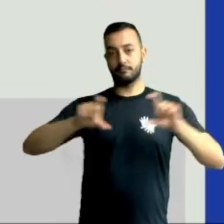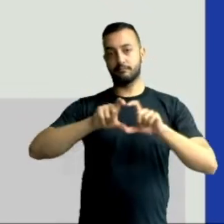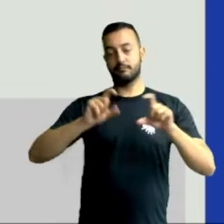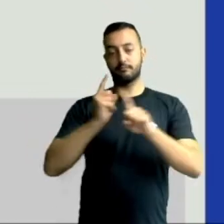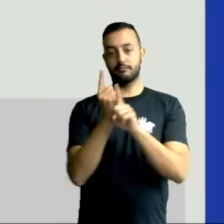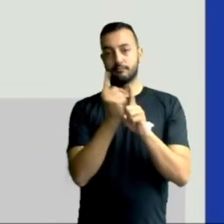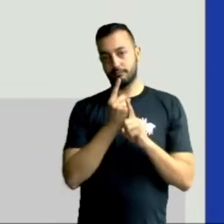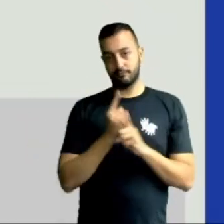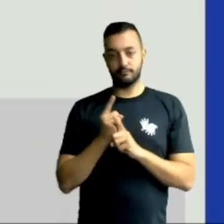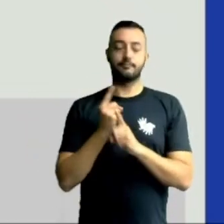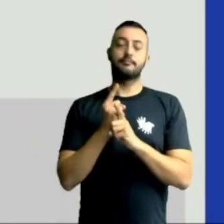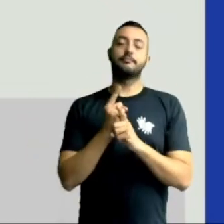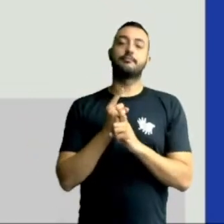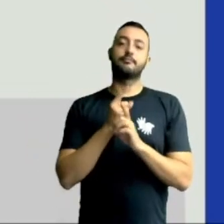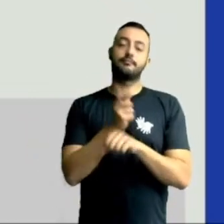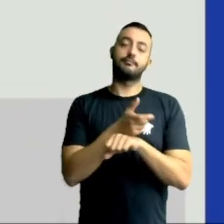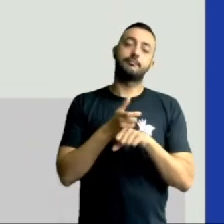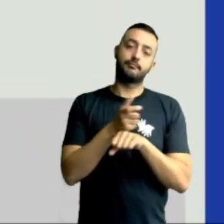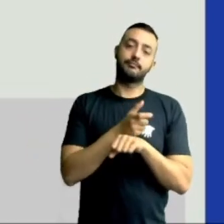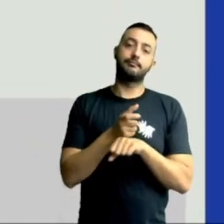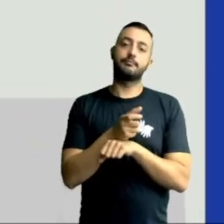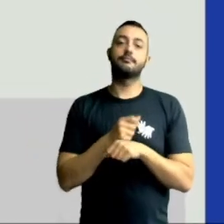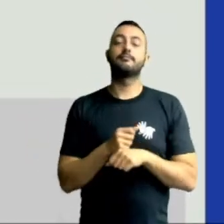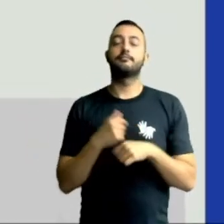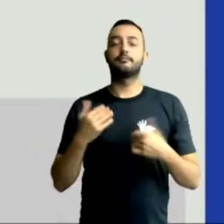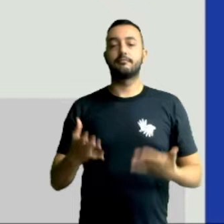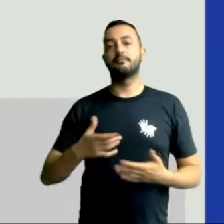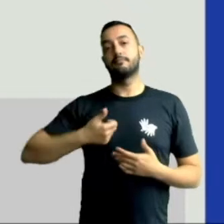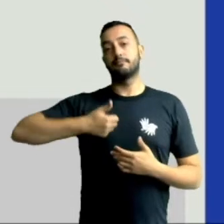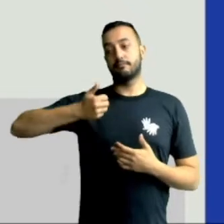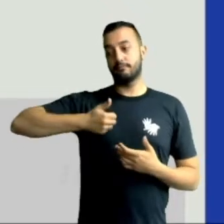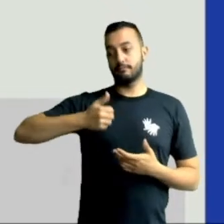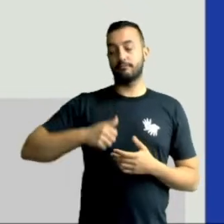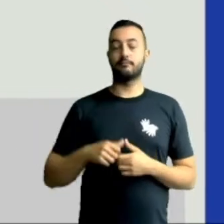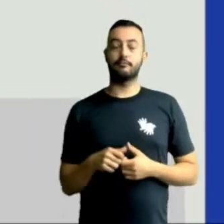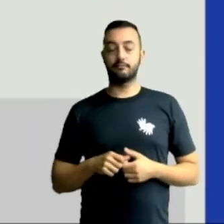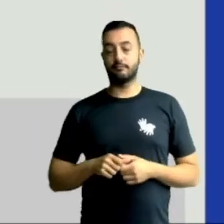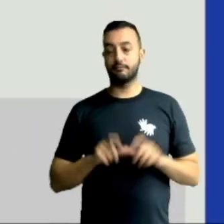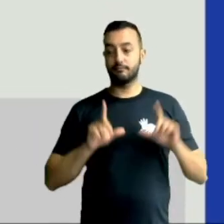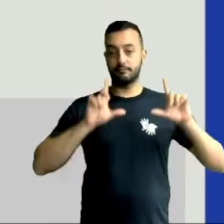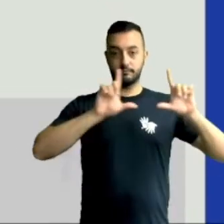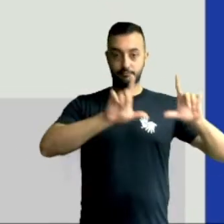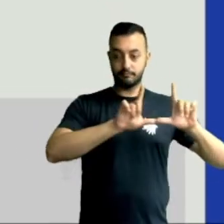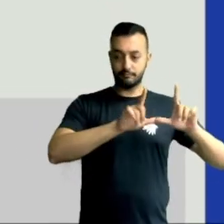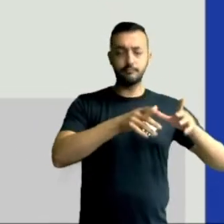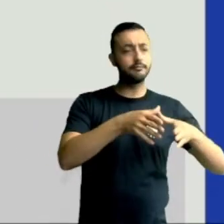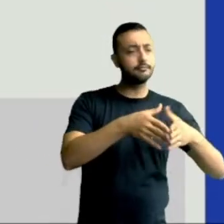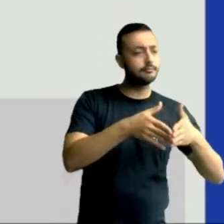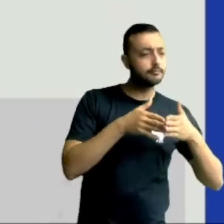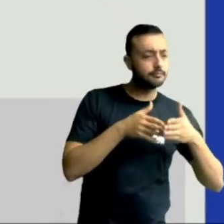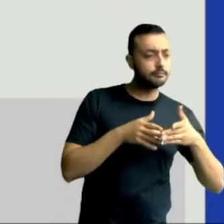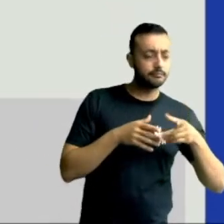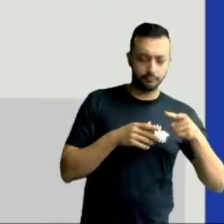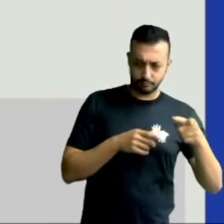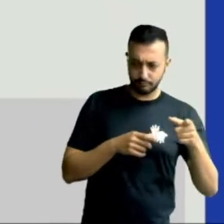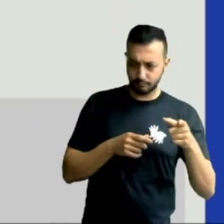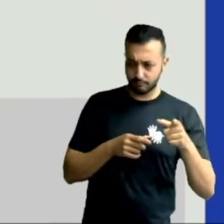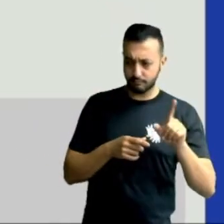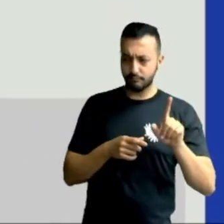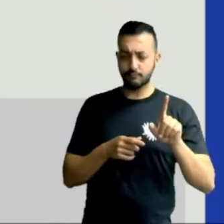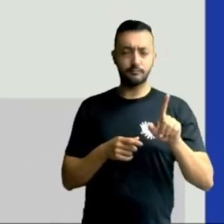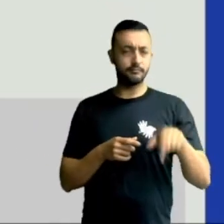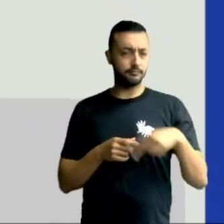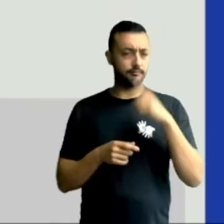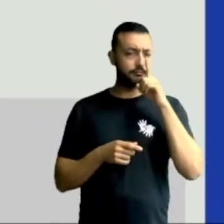e identifica os adjetivos presentes. Então, no primeiro quadrinho aí, ó. Com licença, mas você não é uma donzela